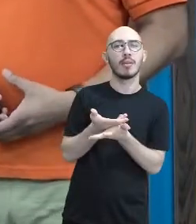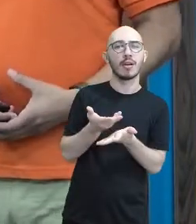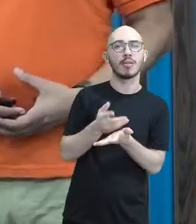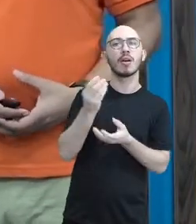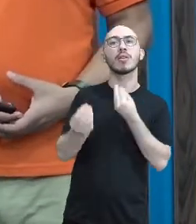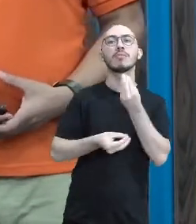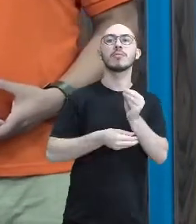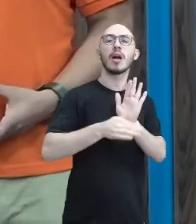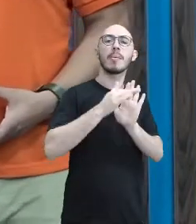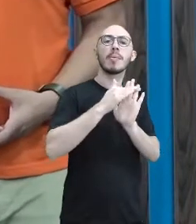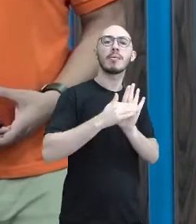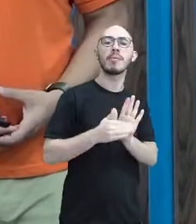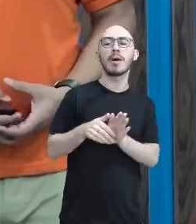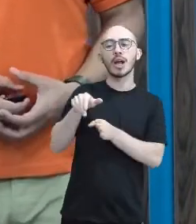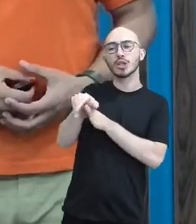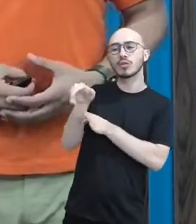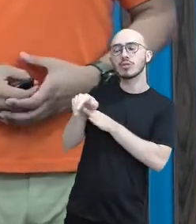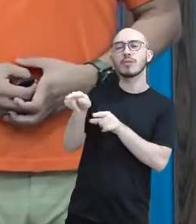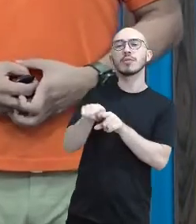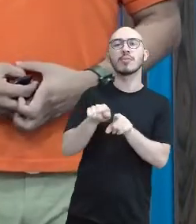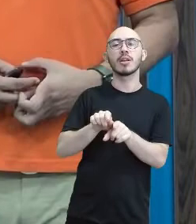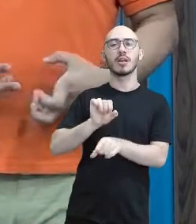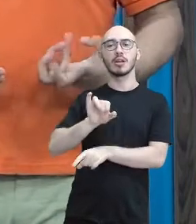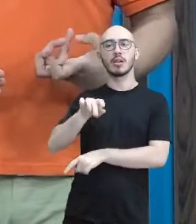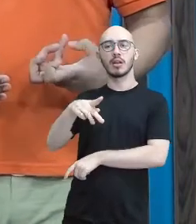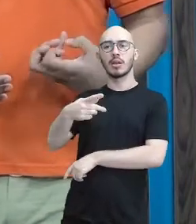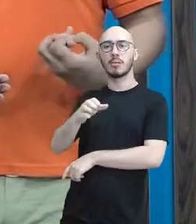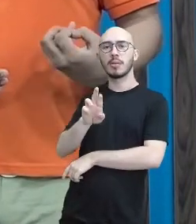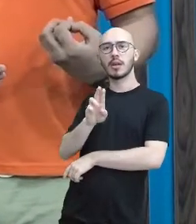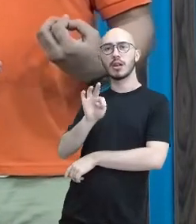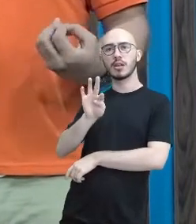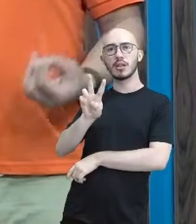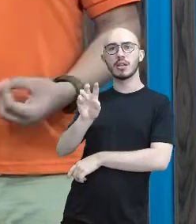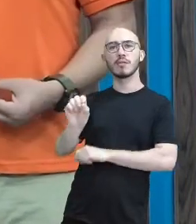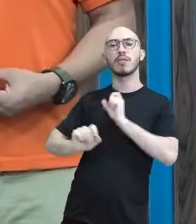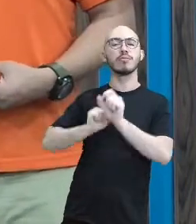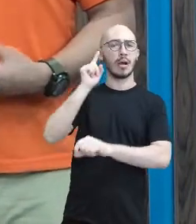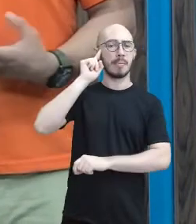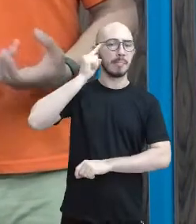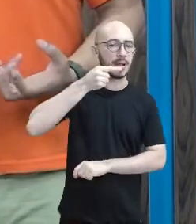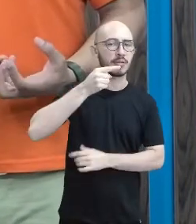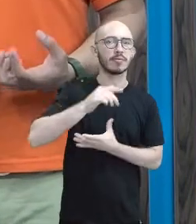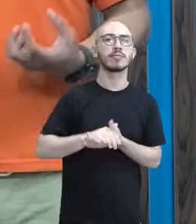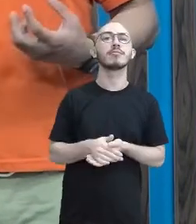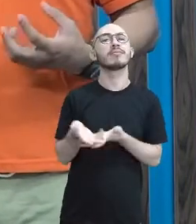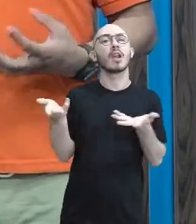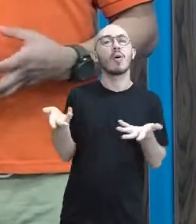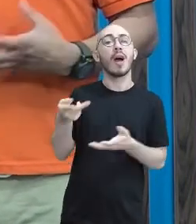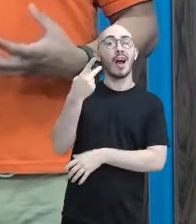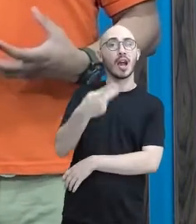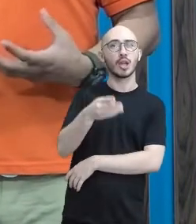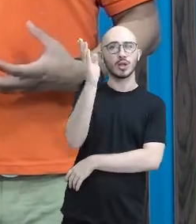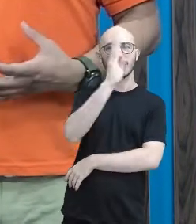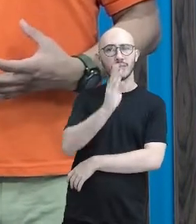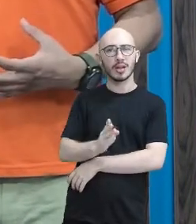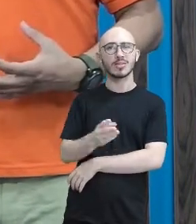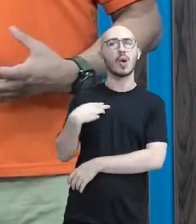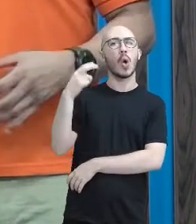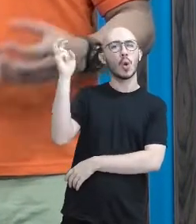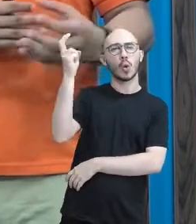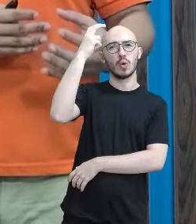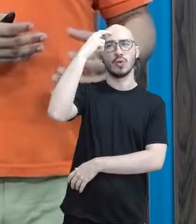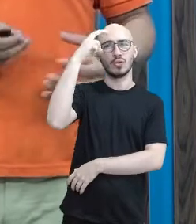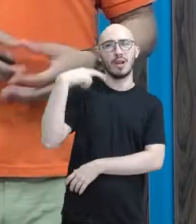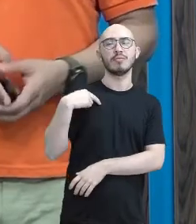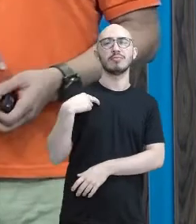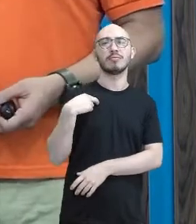Instruções e Imperativo. Bom, não temos a cultura aqui no Brasil de ler manual de instrução quando a gente compra